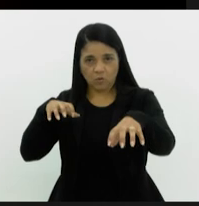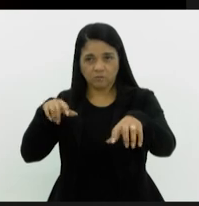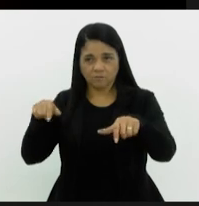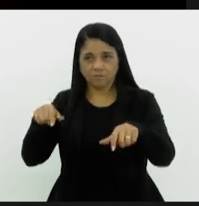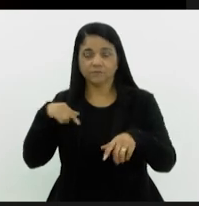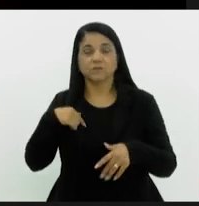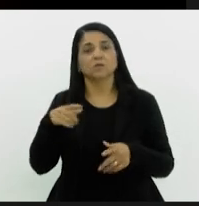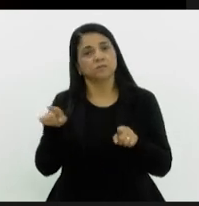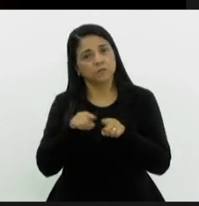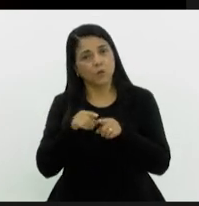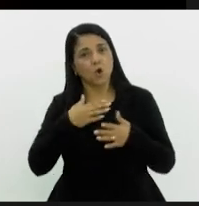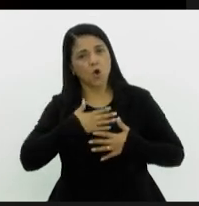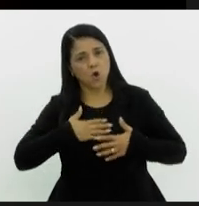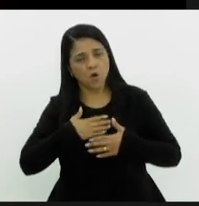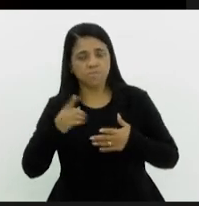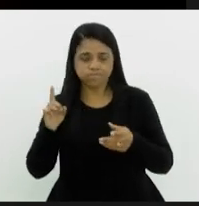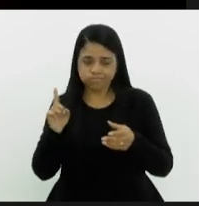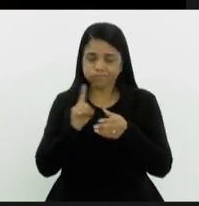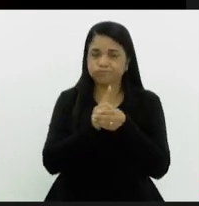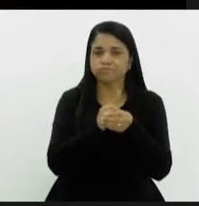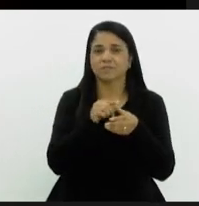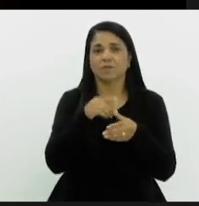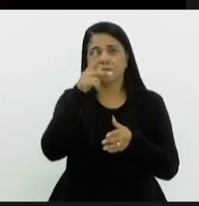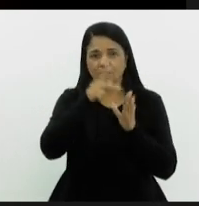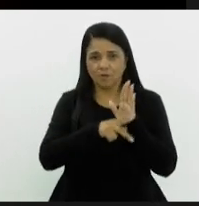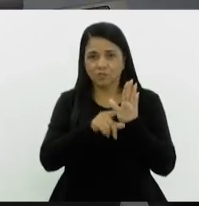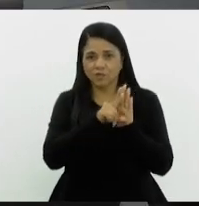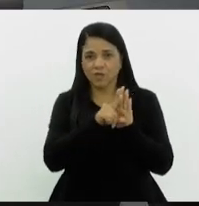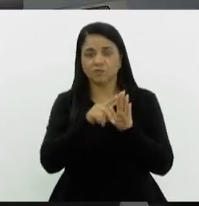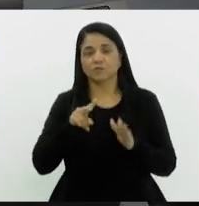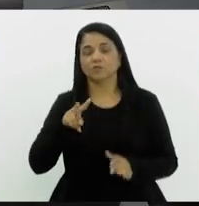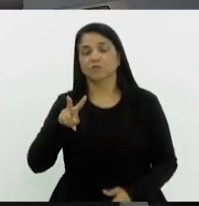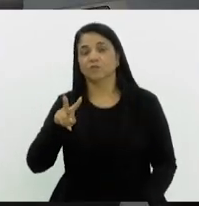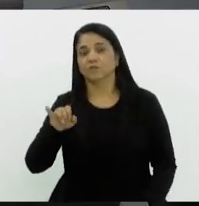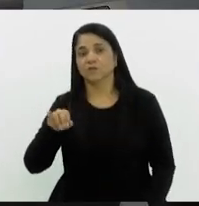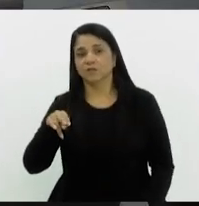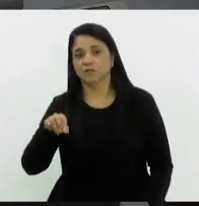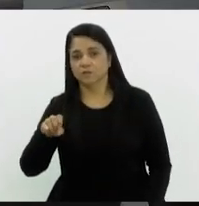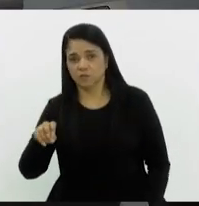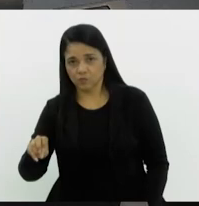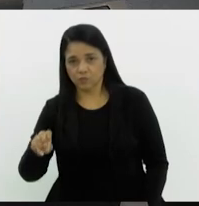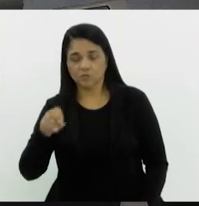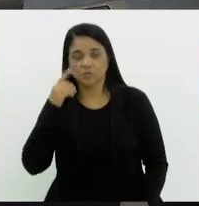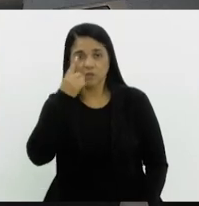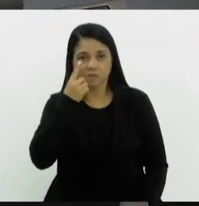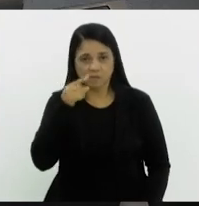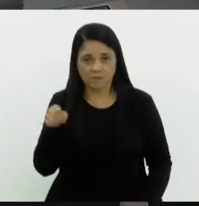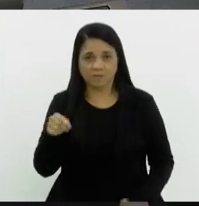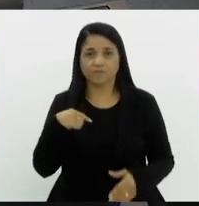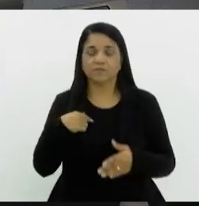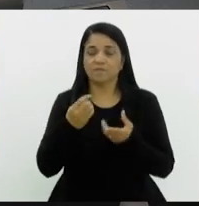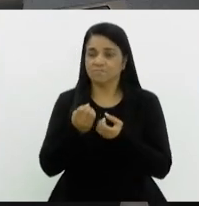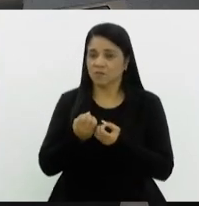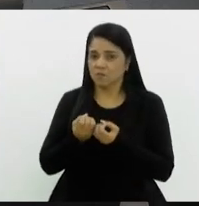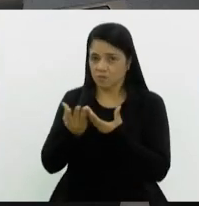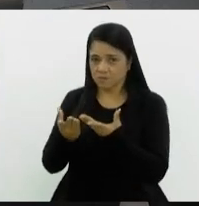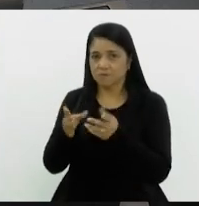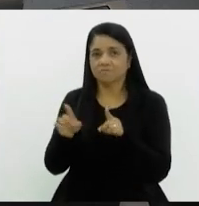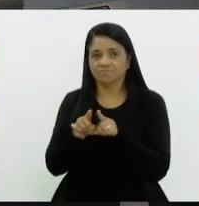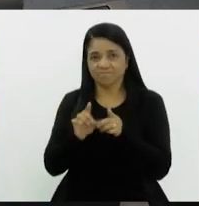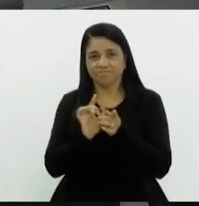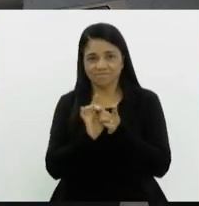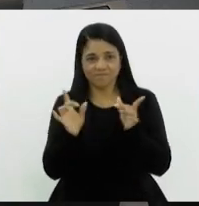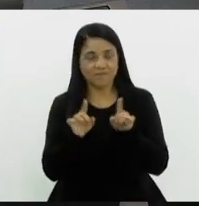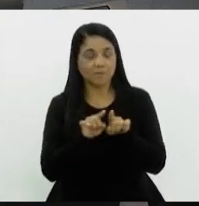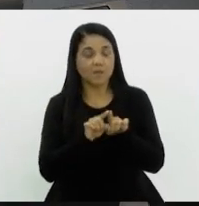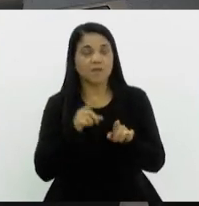da coautoria do projeto do Vinícius. Deputado Cozzolino. Vinícius Cozzolino, coautoria para a deputada Franciane concedida. Deputado